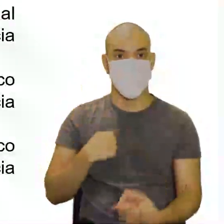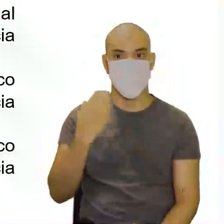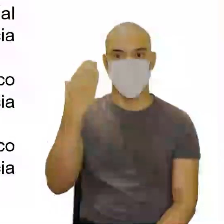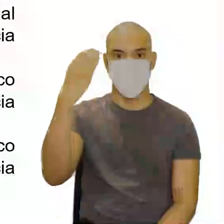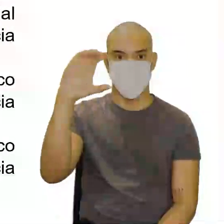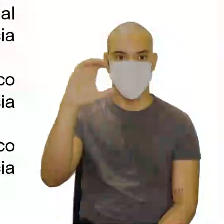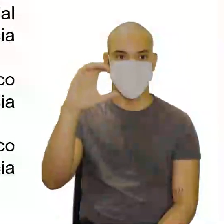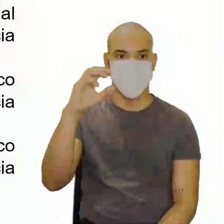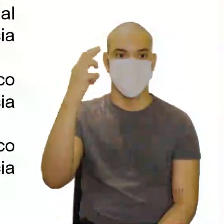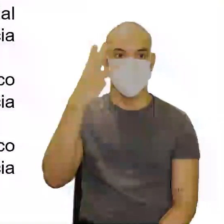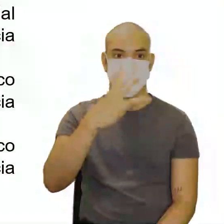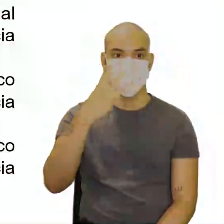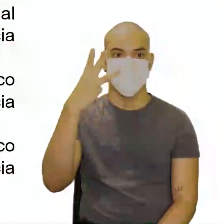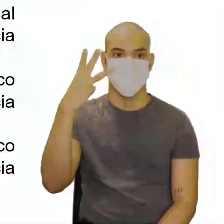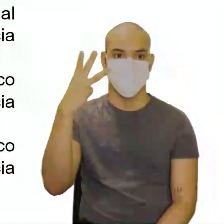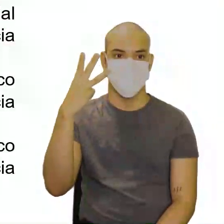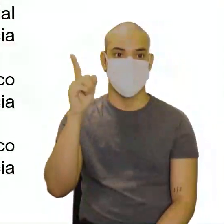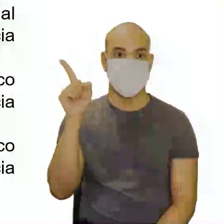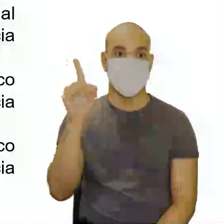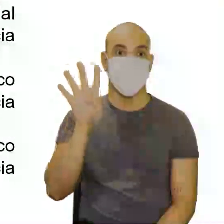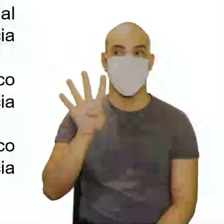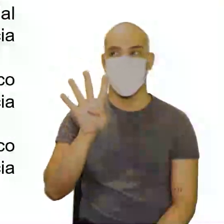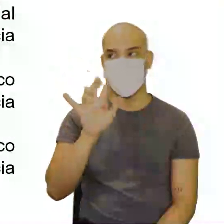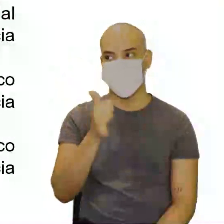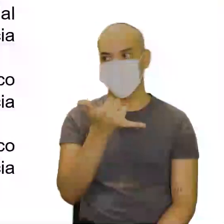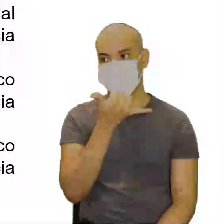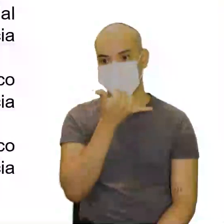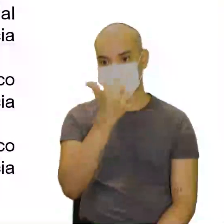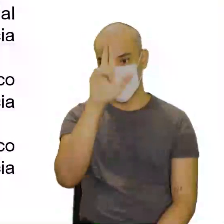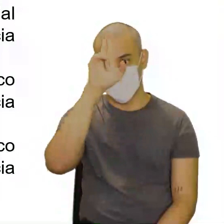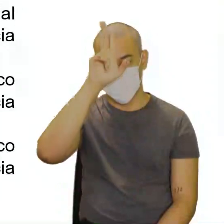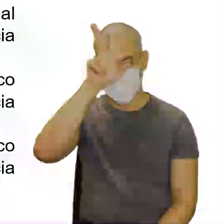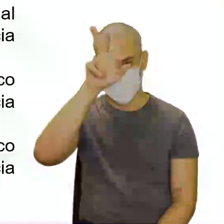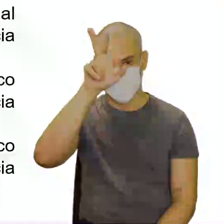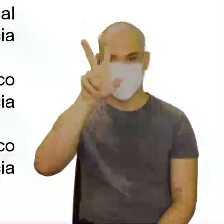aqui, 3, essa aqui é a 4, fechou?